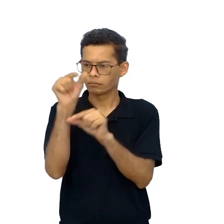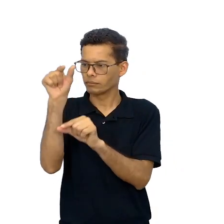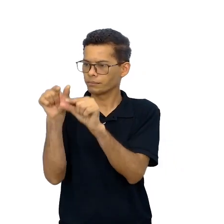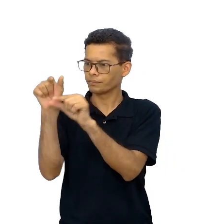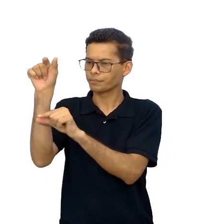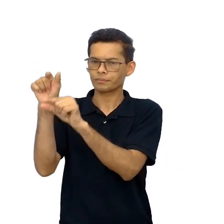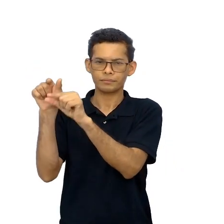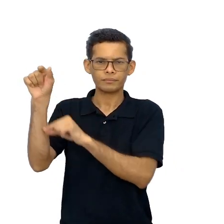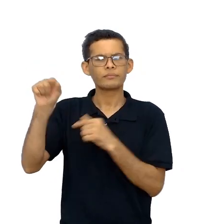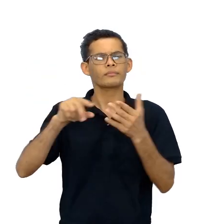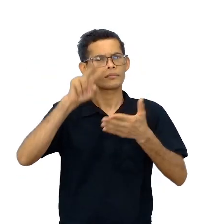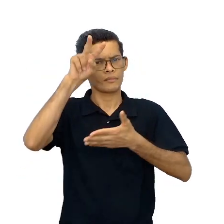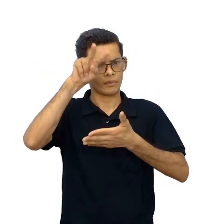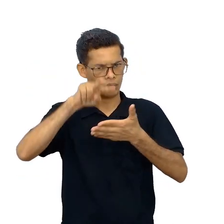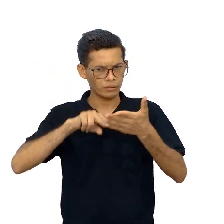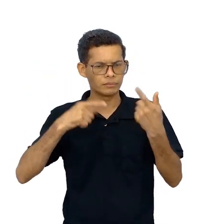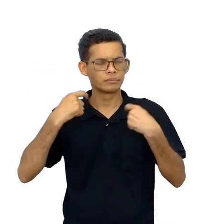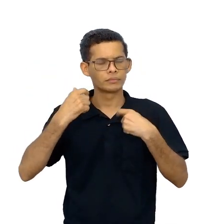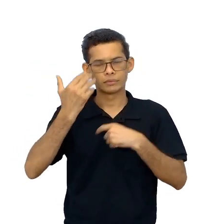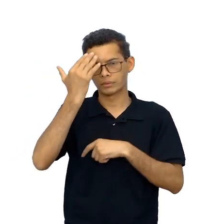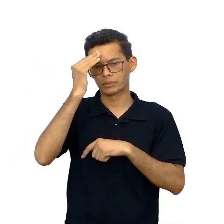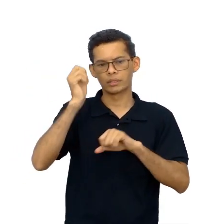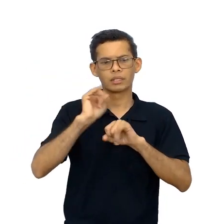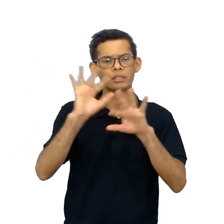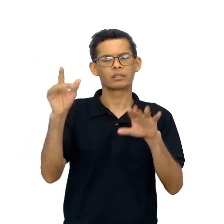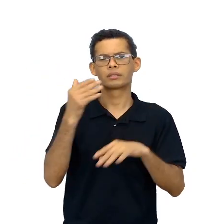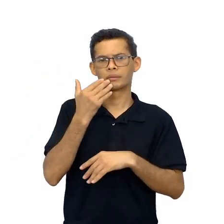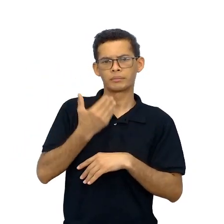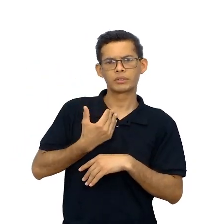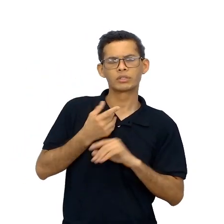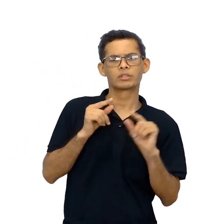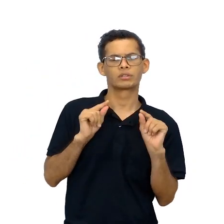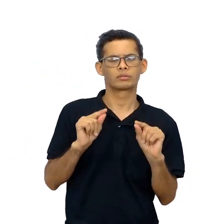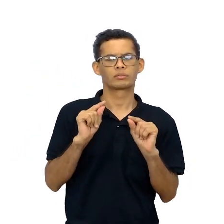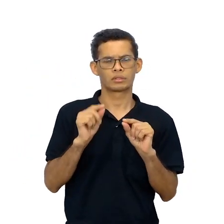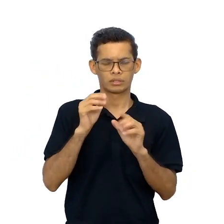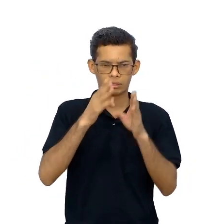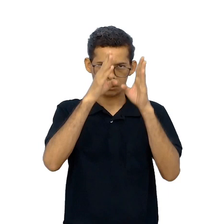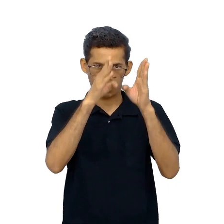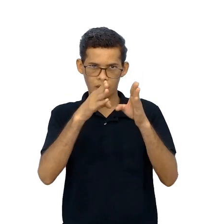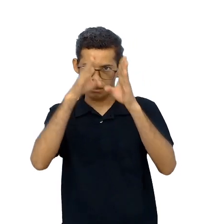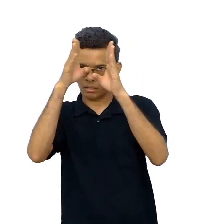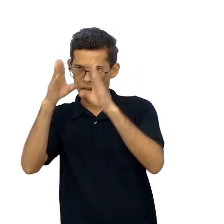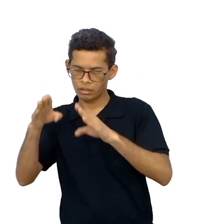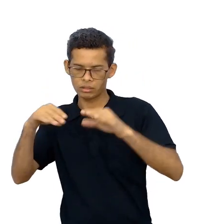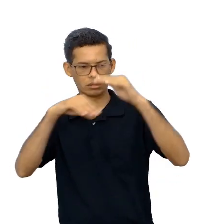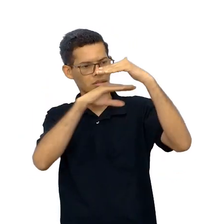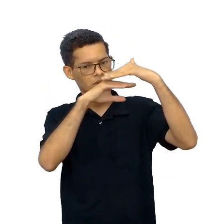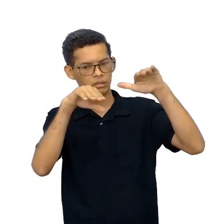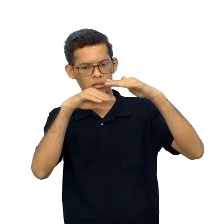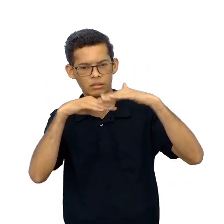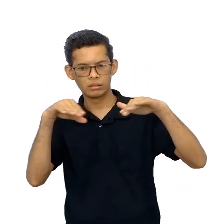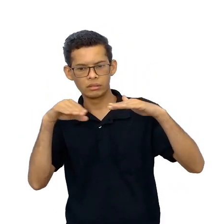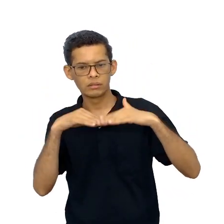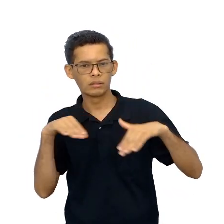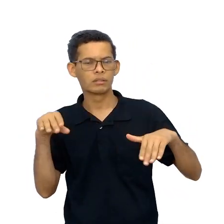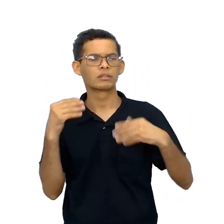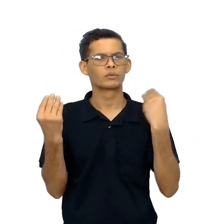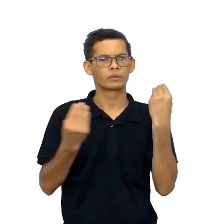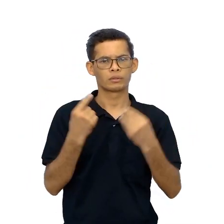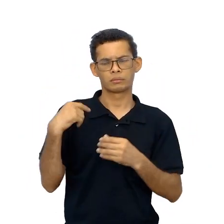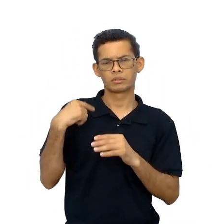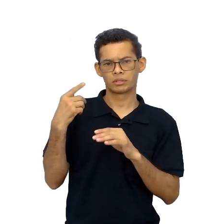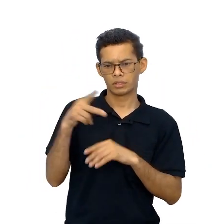a leitura, né, do que está na vertical, do que está na horizontal. Então, a gente propõe,